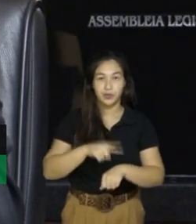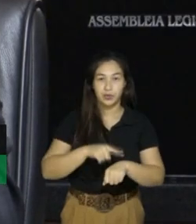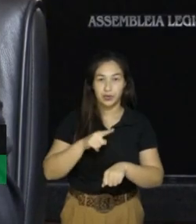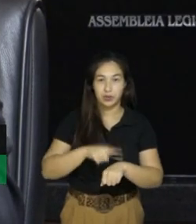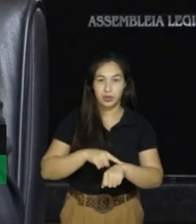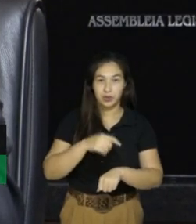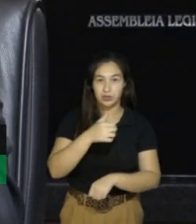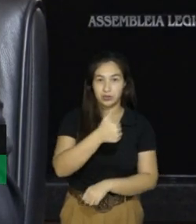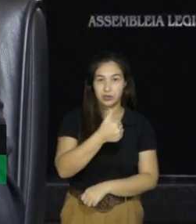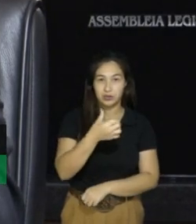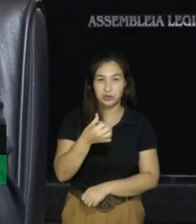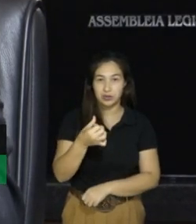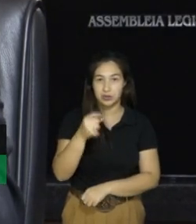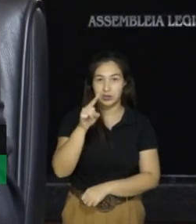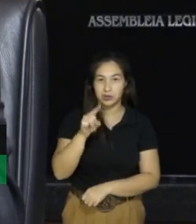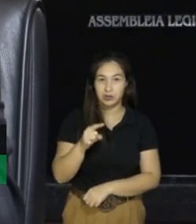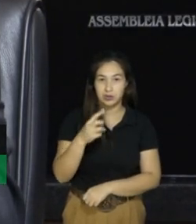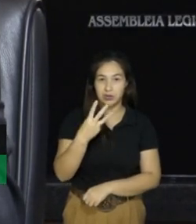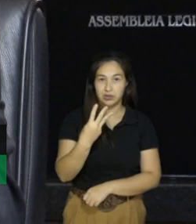as 16:30